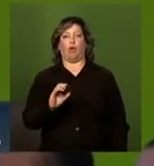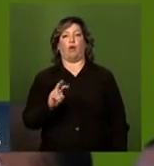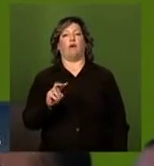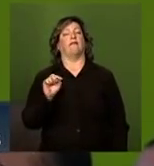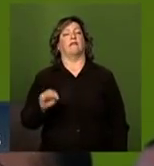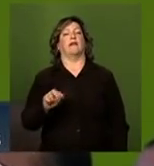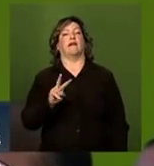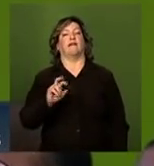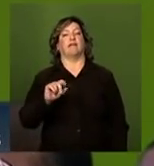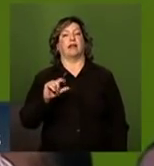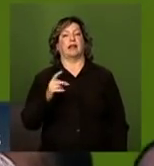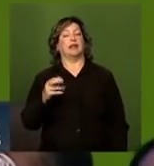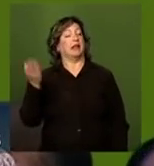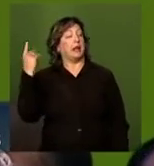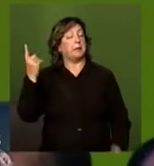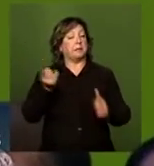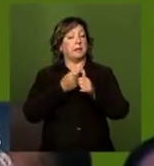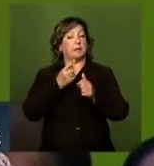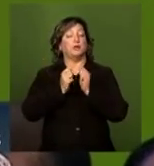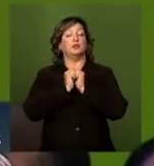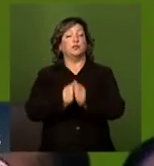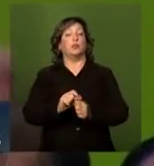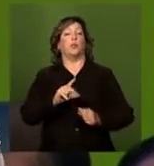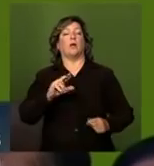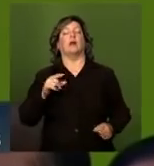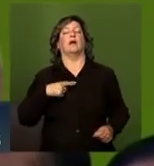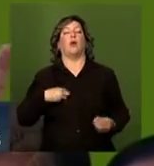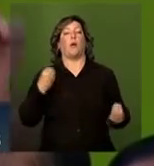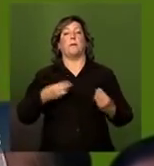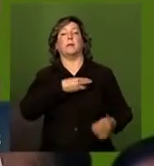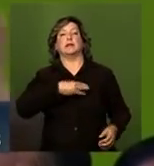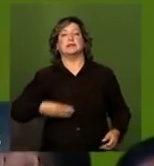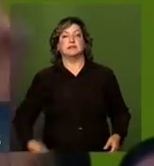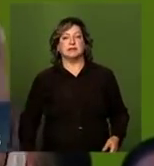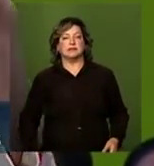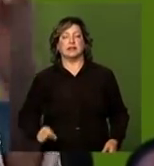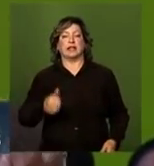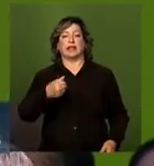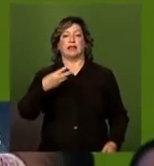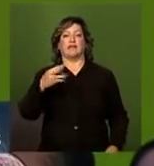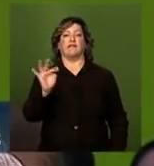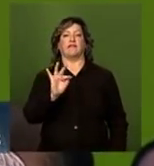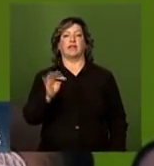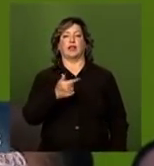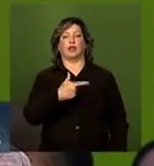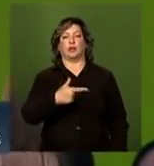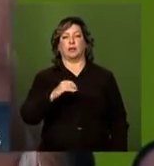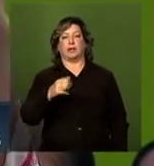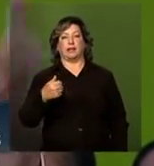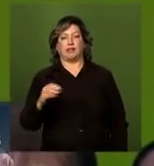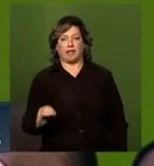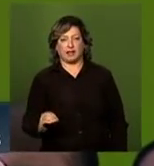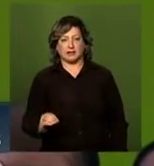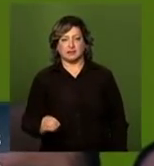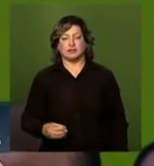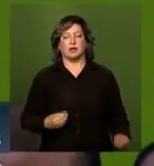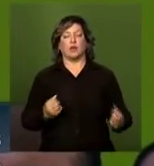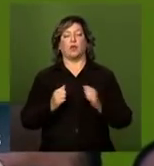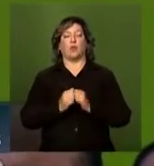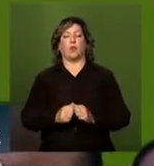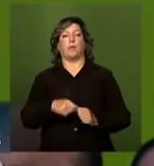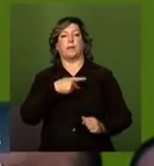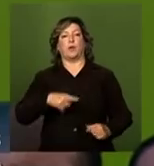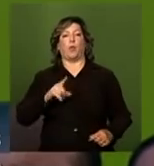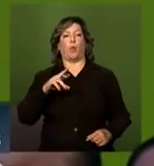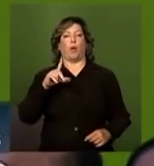primeira como ministra ainda da casa civil em 13 de fevereiro de 2010 com o presidente Lula na